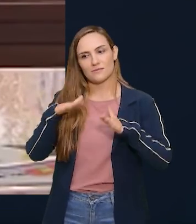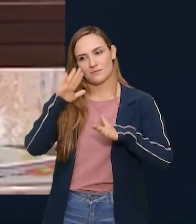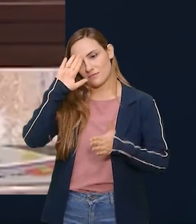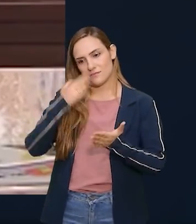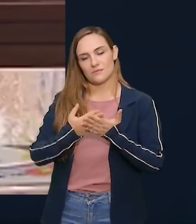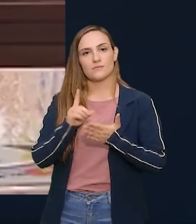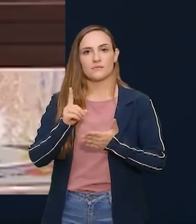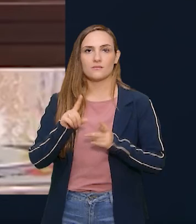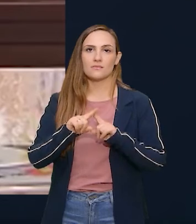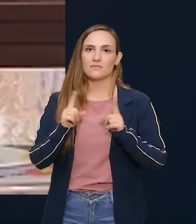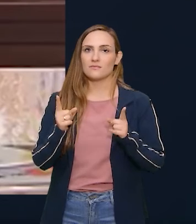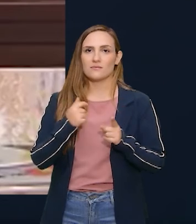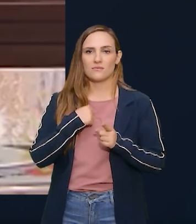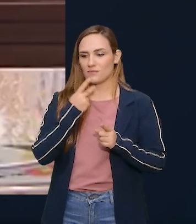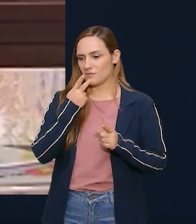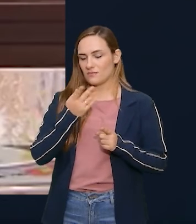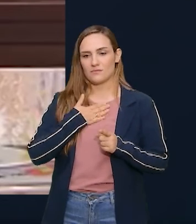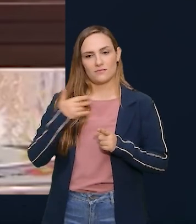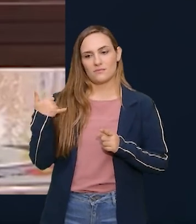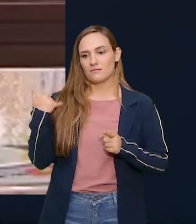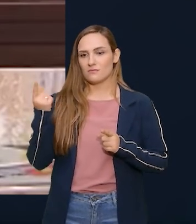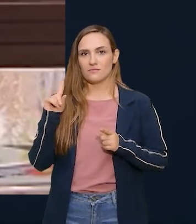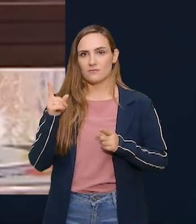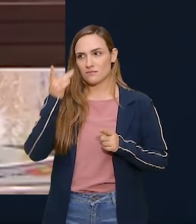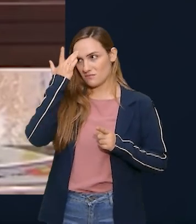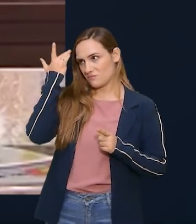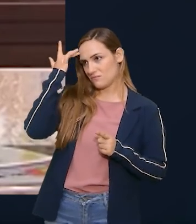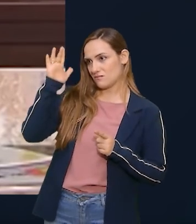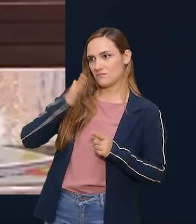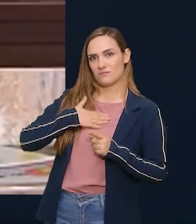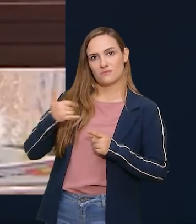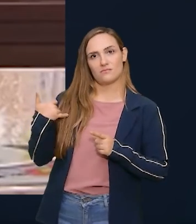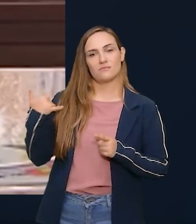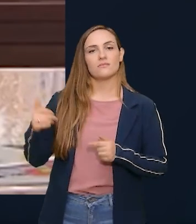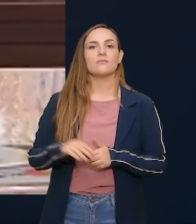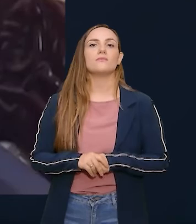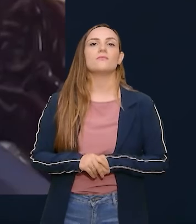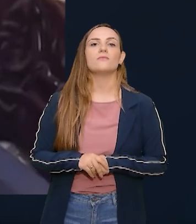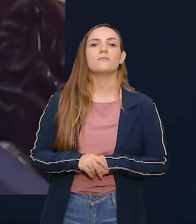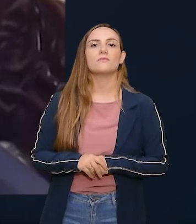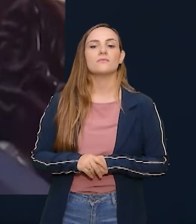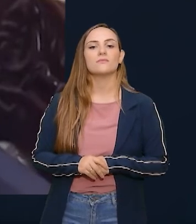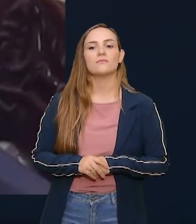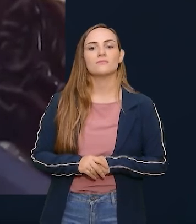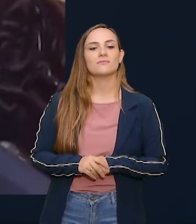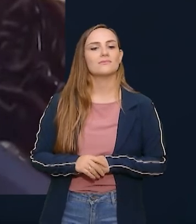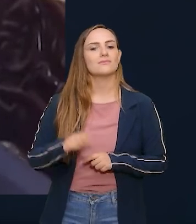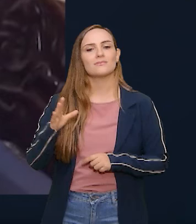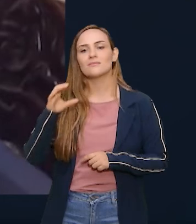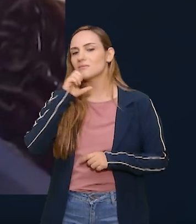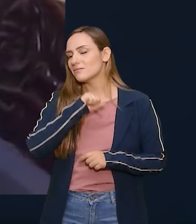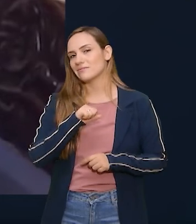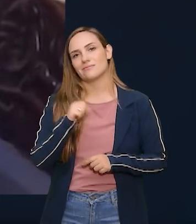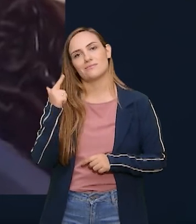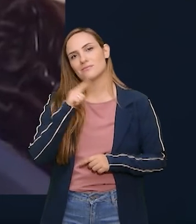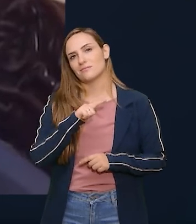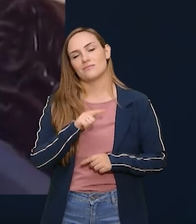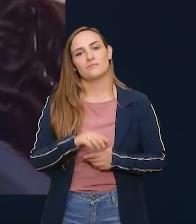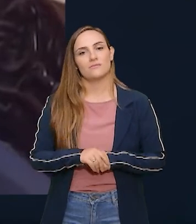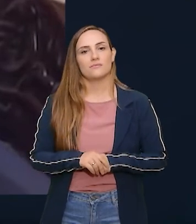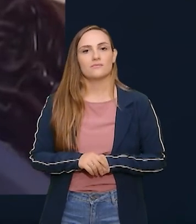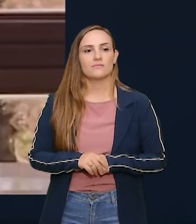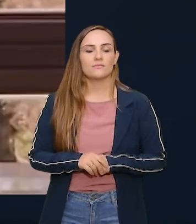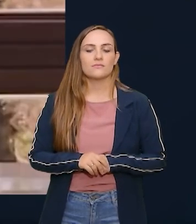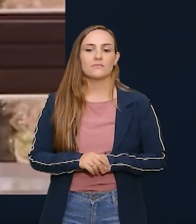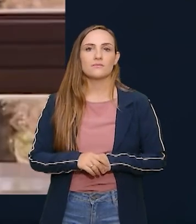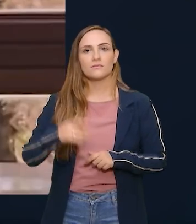rapidamente, as pessoas não acreditam. Mas eu não contava a minha idade, ninguém sabia a minha idade na faculdade. Matheus se acostumou e se adiantou de